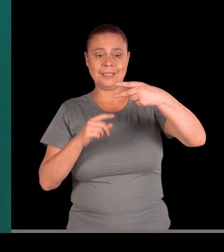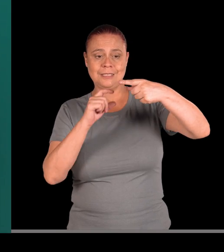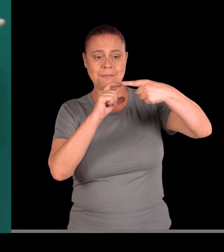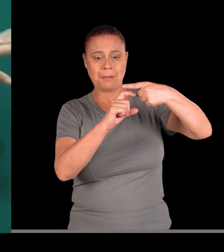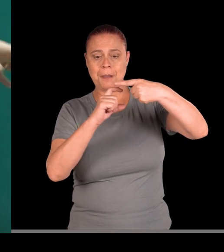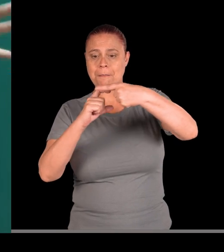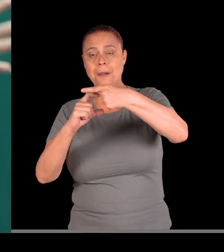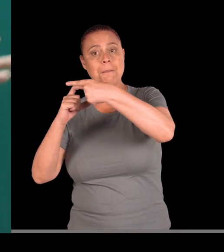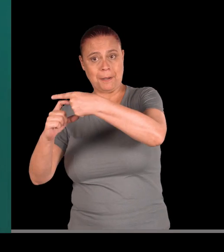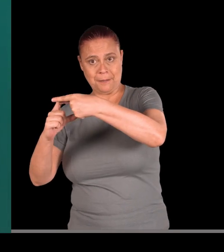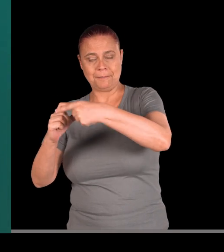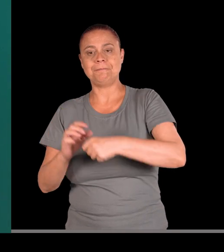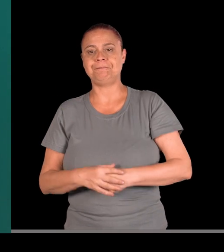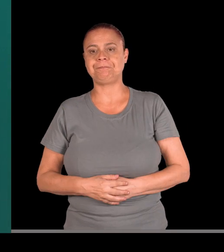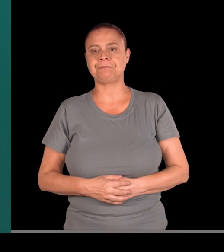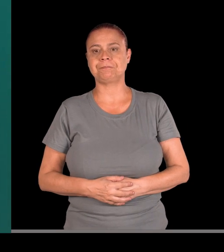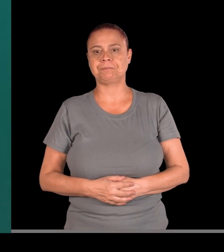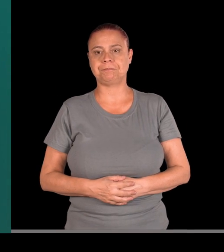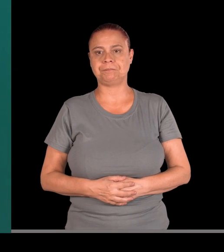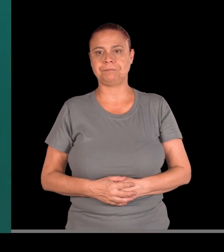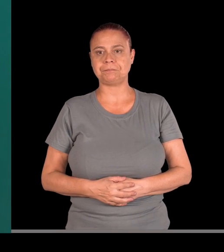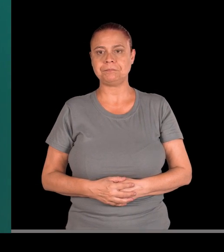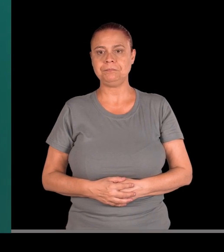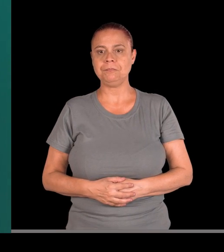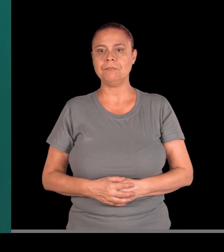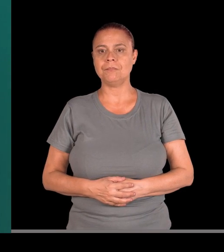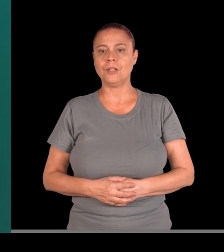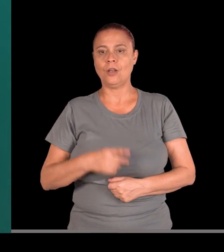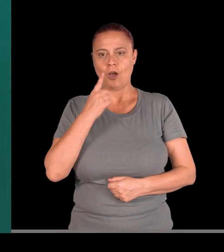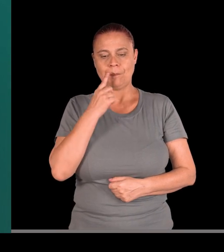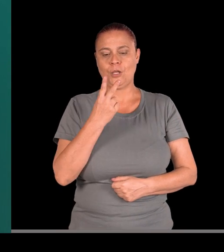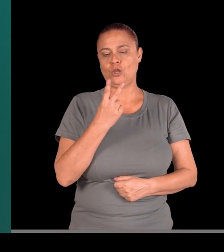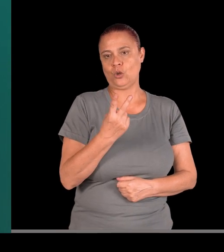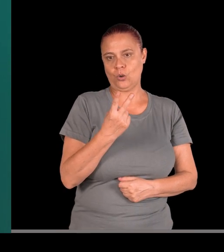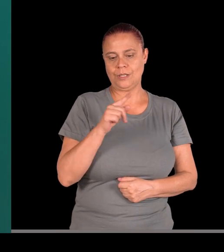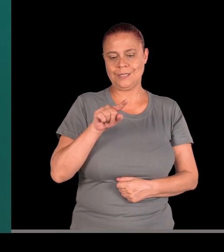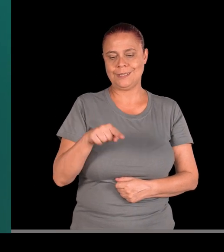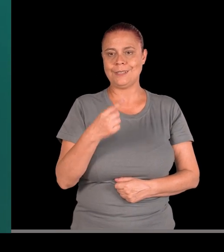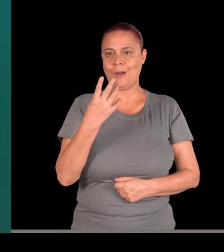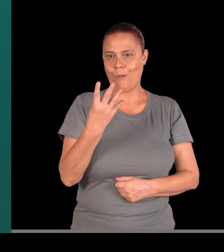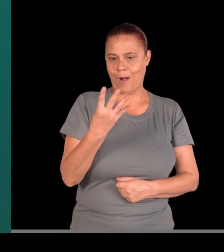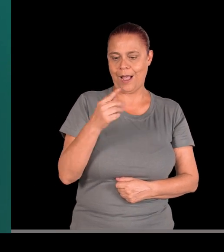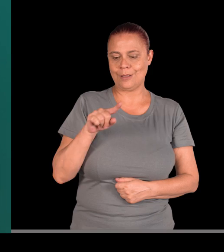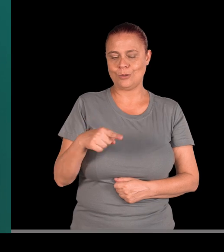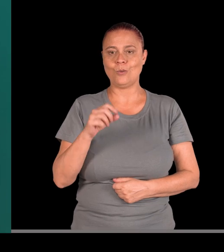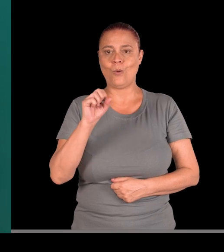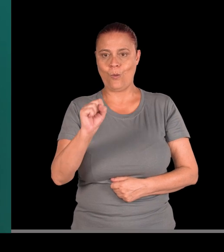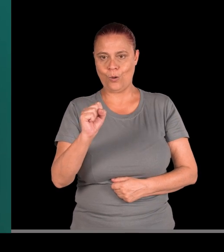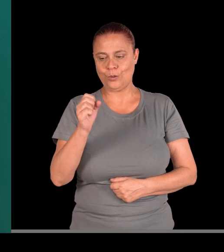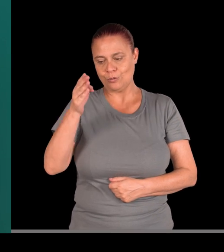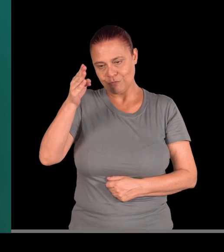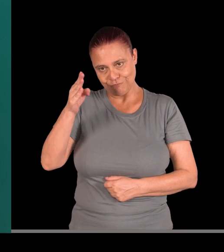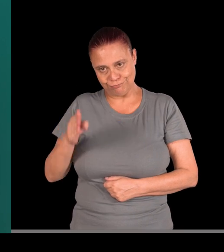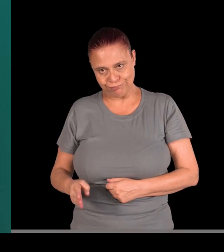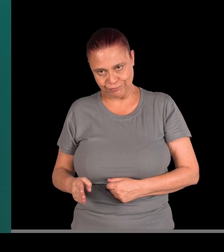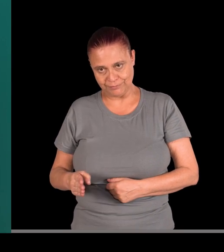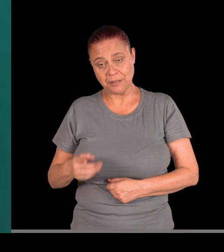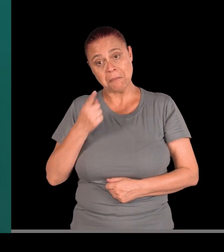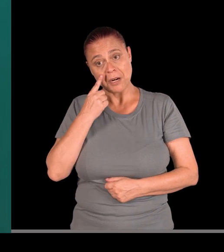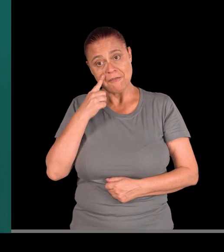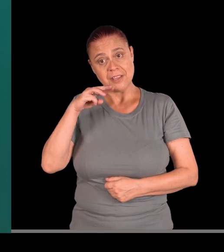entre esses três denominadores. Então, vamos colocar aqui, olha, 2, o 4 e o 8